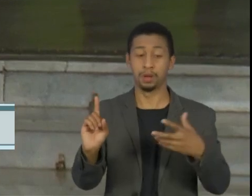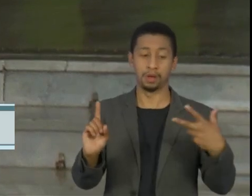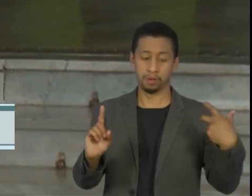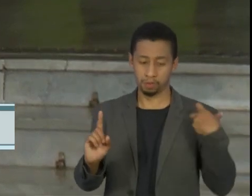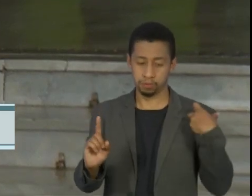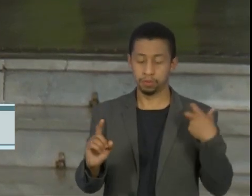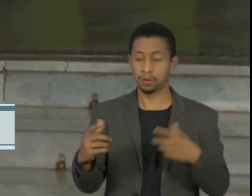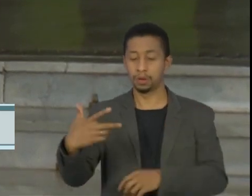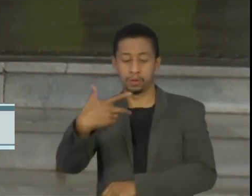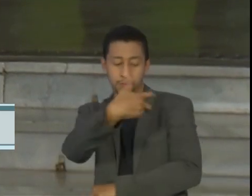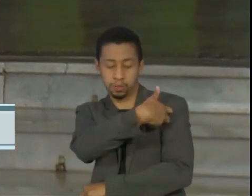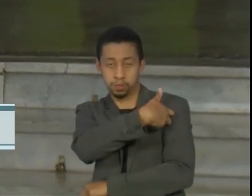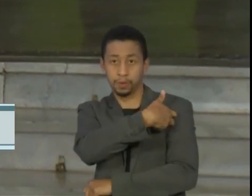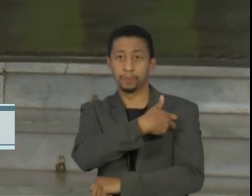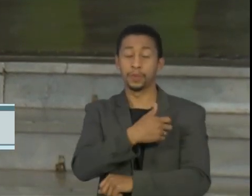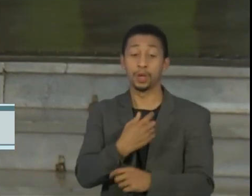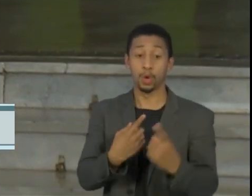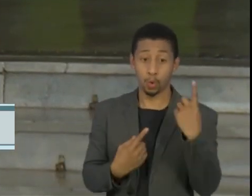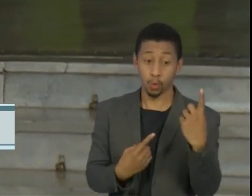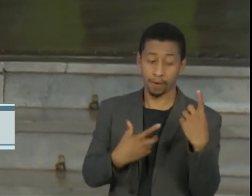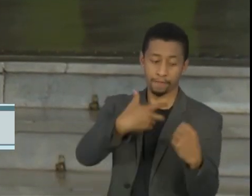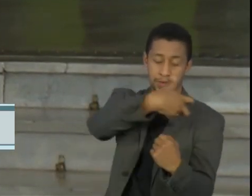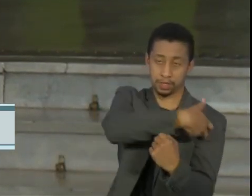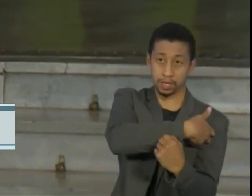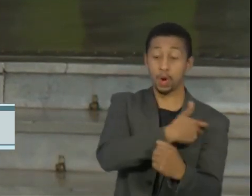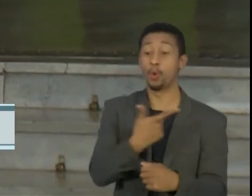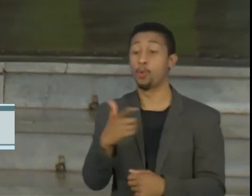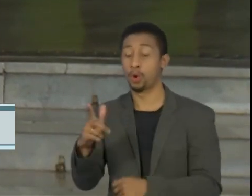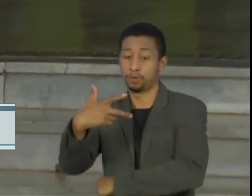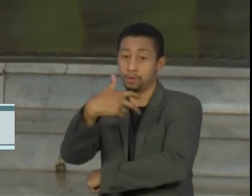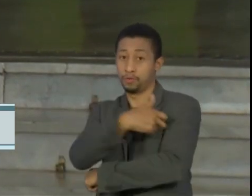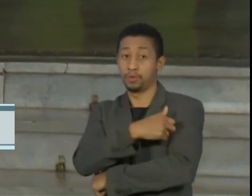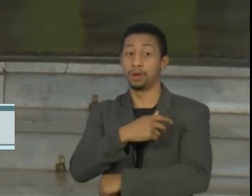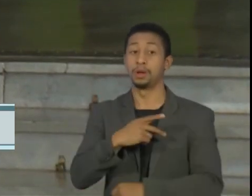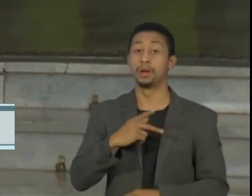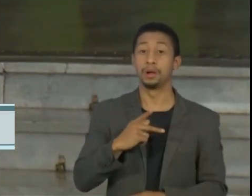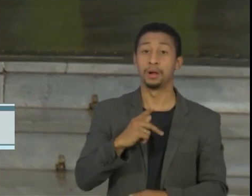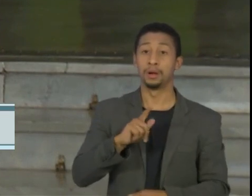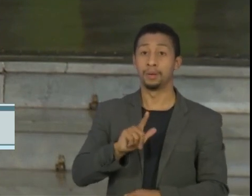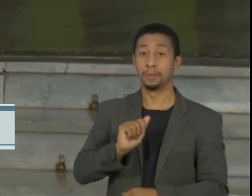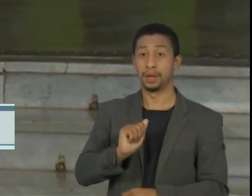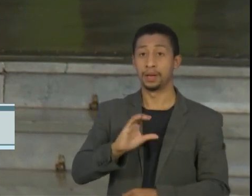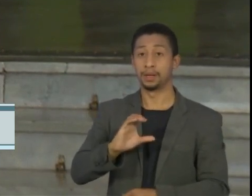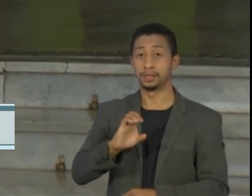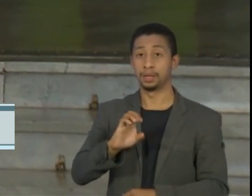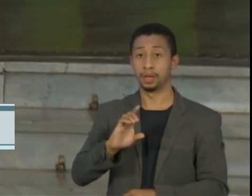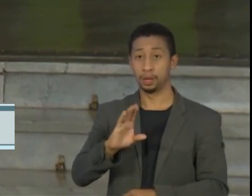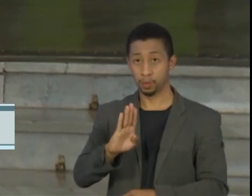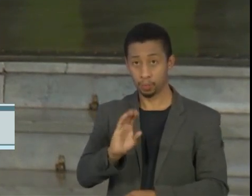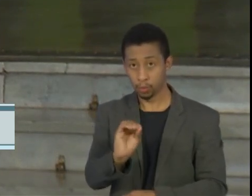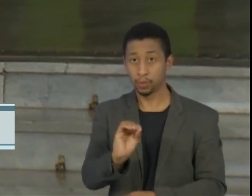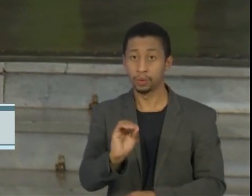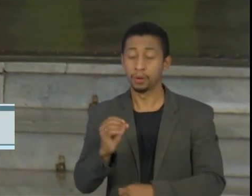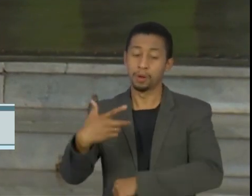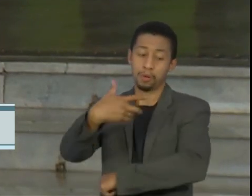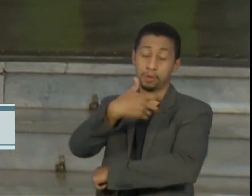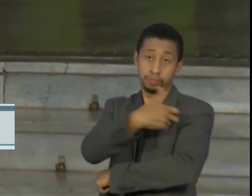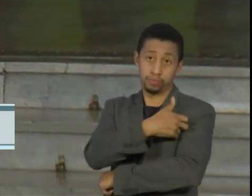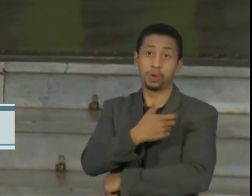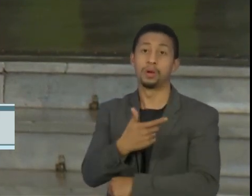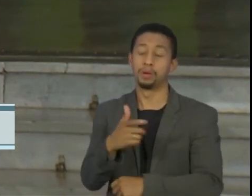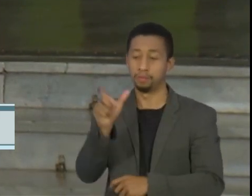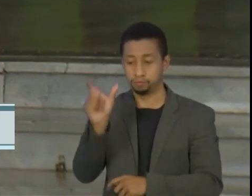recebe uma substância chamada placebo, que ela é inócua, e tudo isso é acompanhado